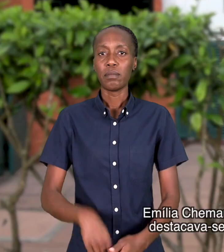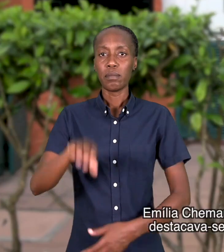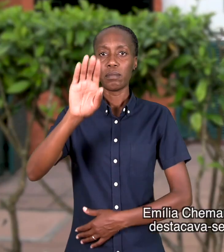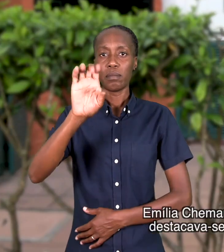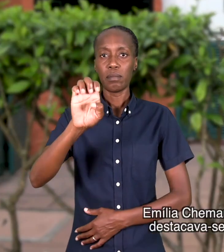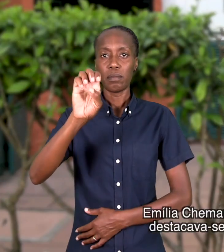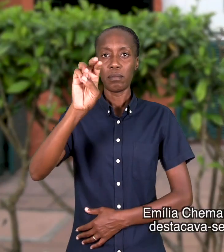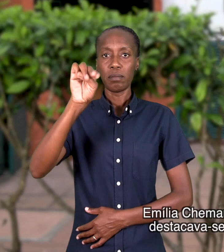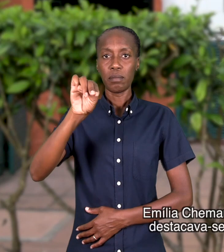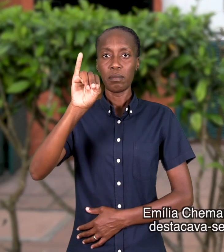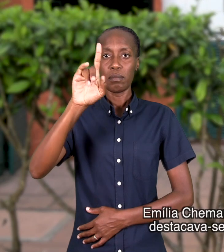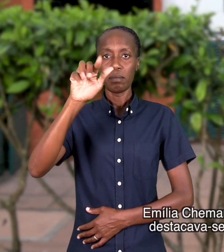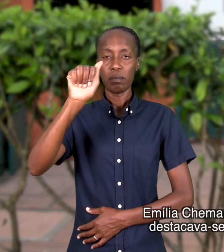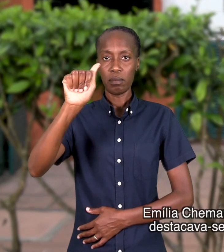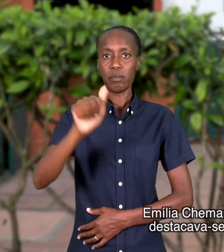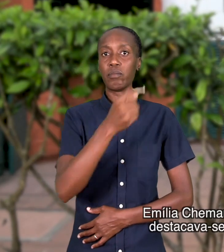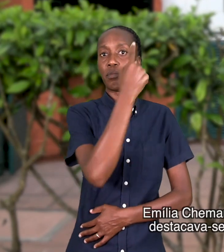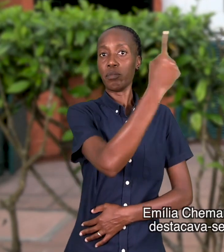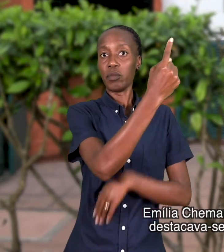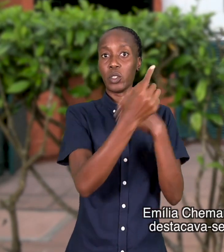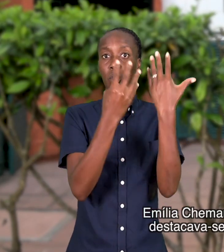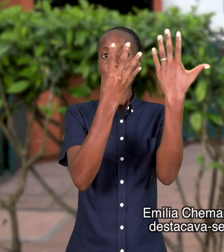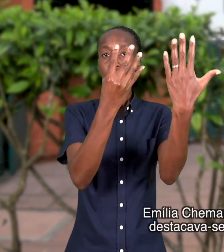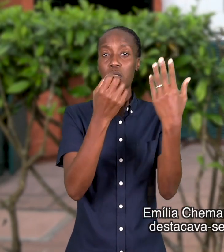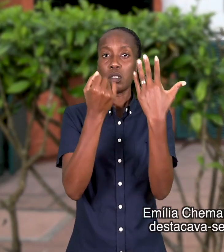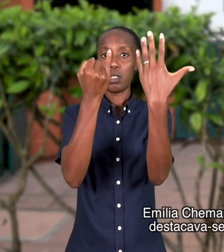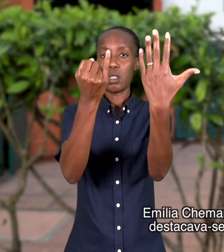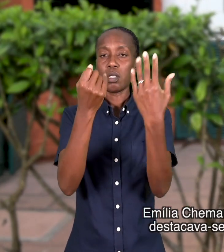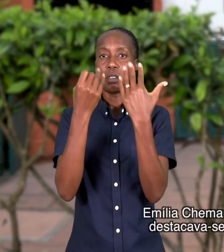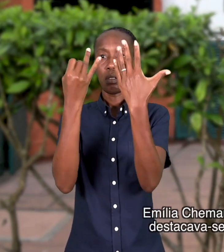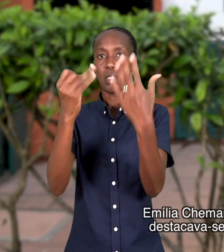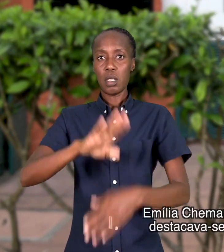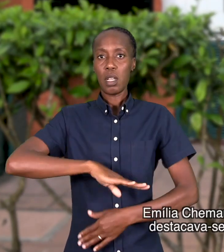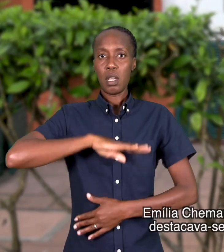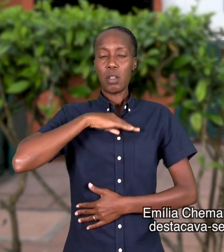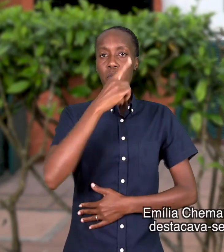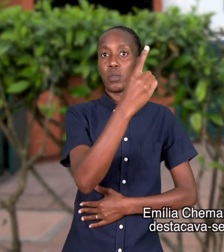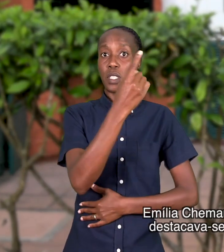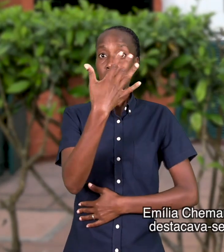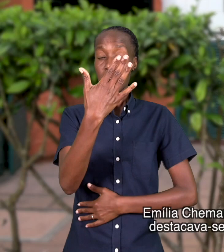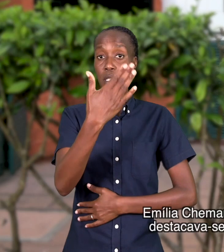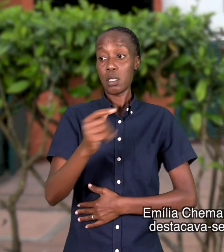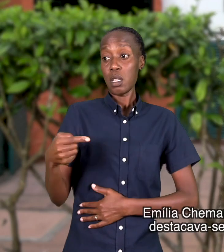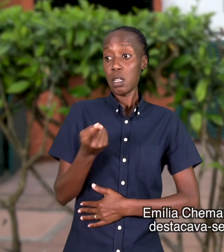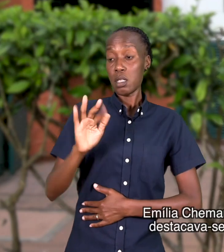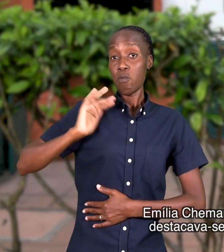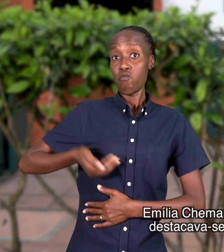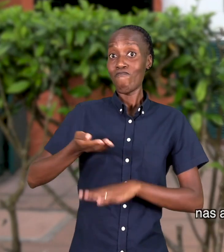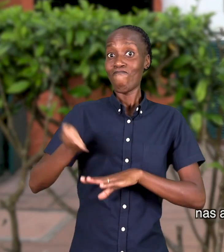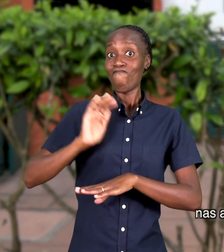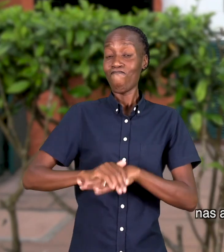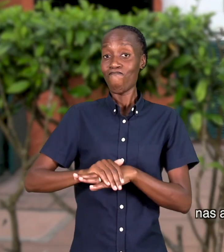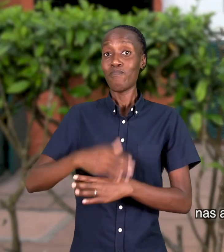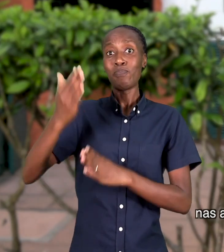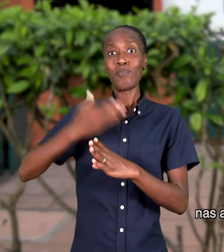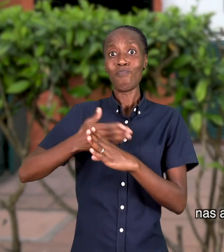Emília Ximene, em 1967, com apenas 15 anos, destacava-se diante dos seus colegas de turma